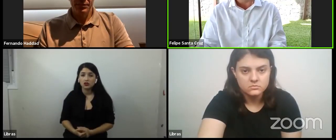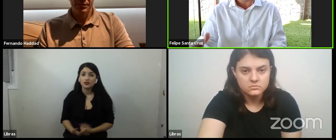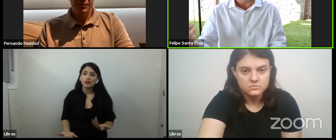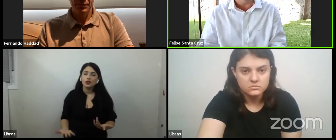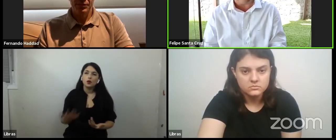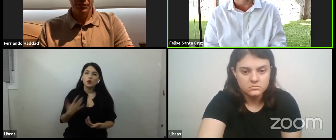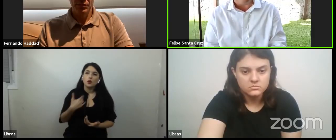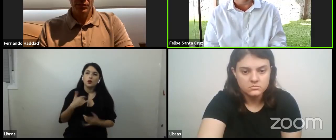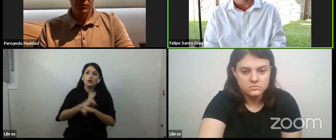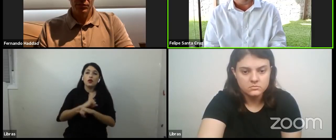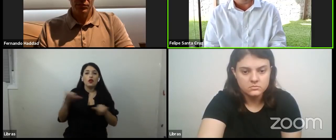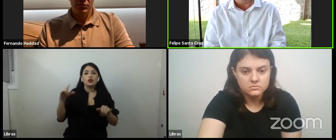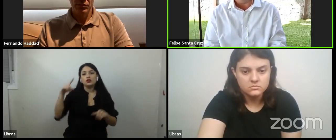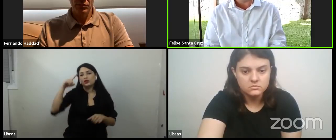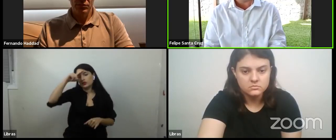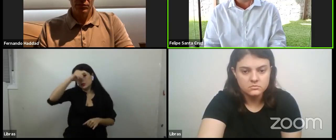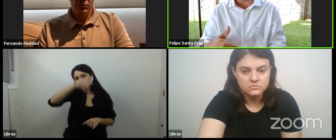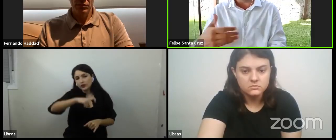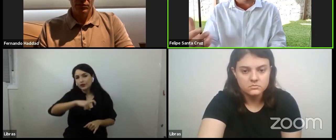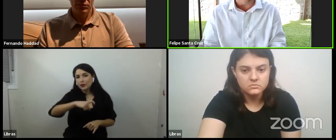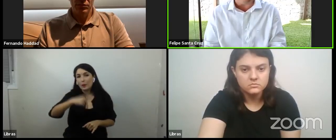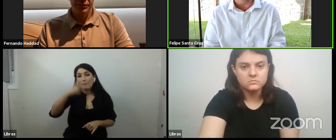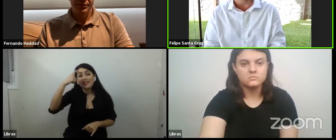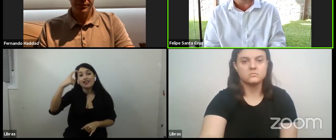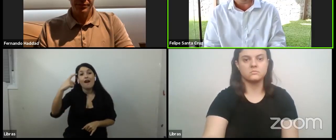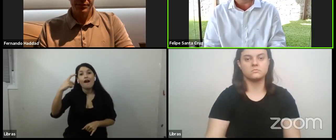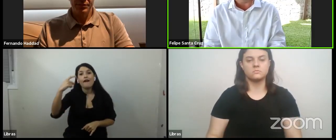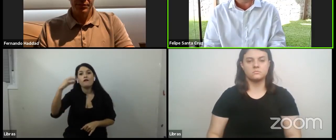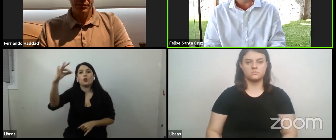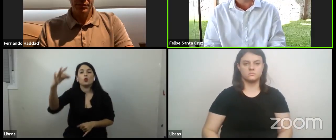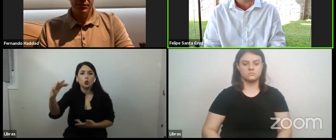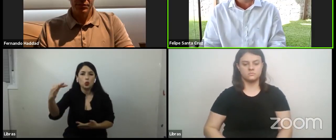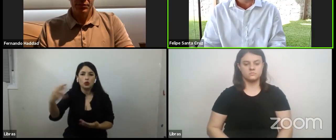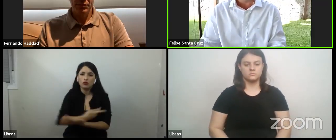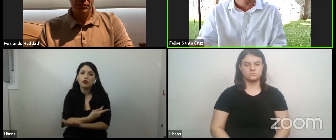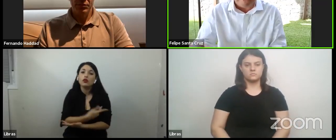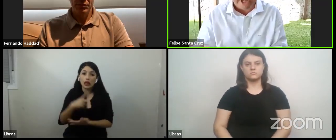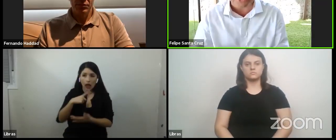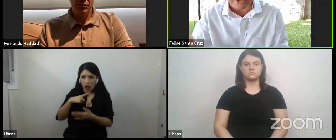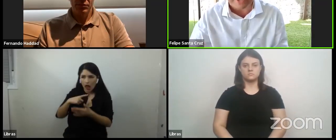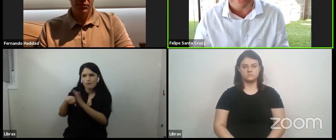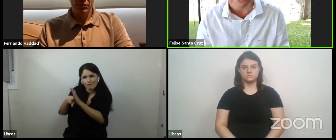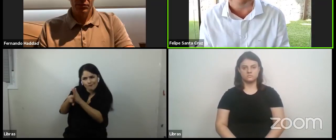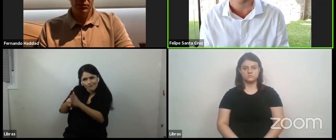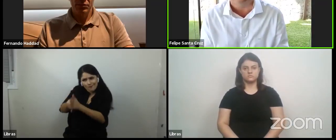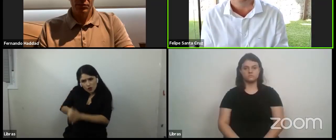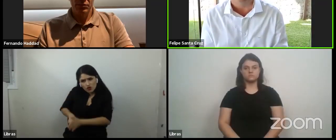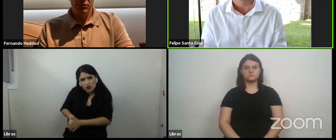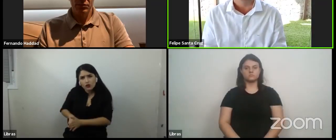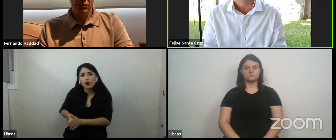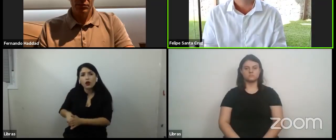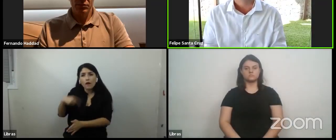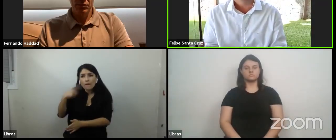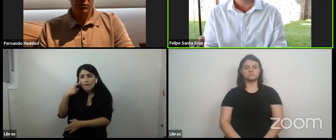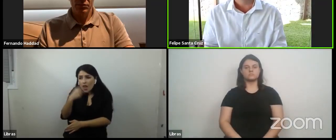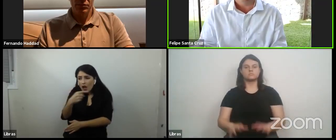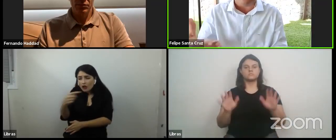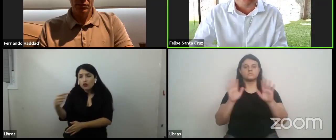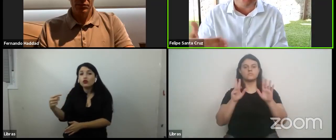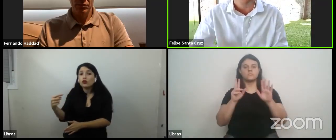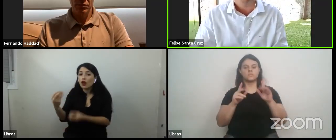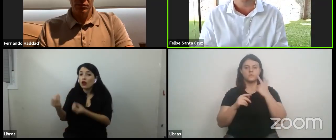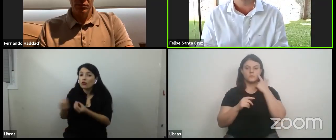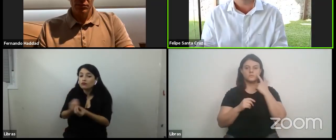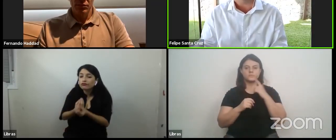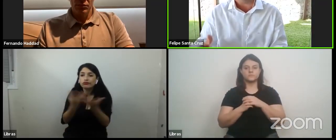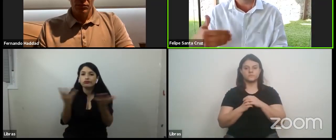é difícil fazer previsões, porque há investigações em curso. O que eu vejo, e aqui divido com todos, é que eu